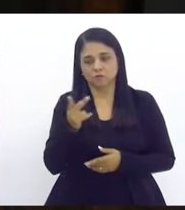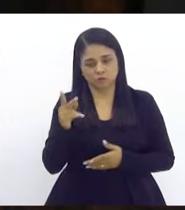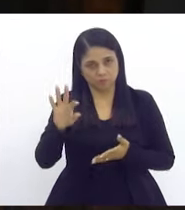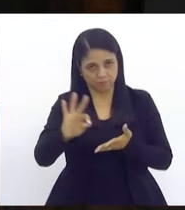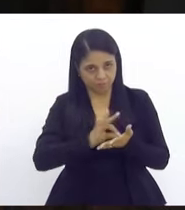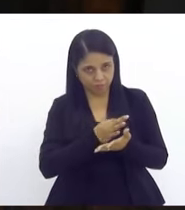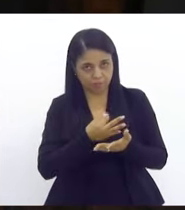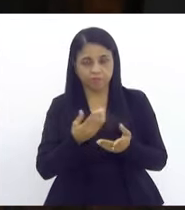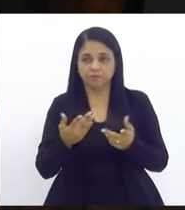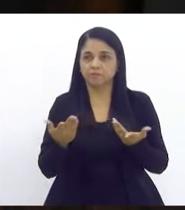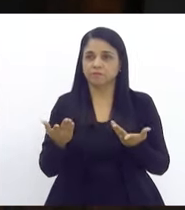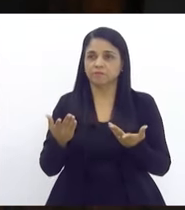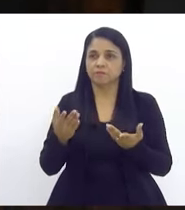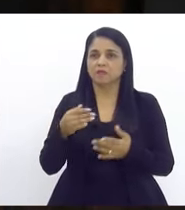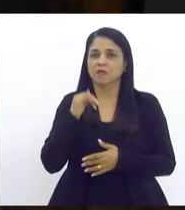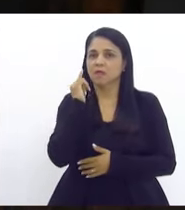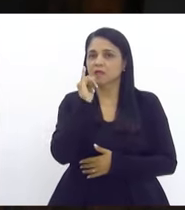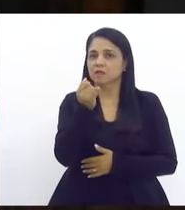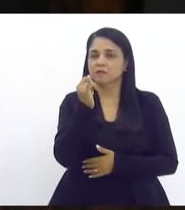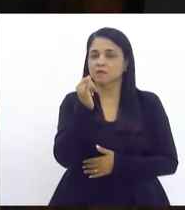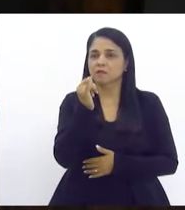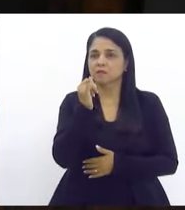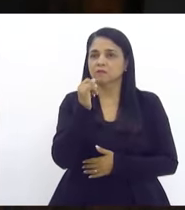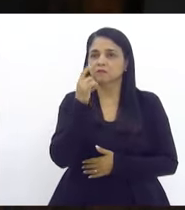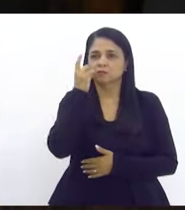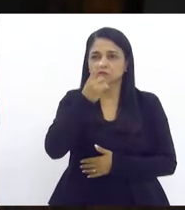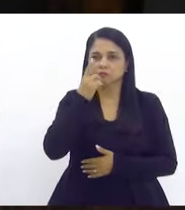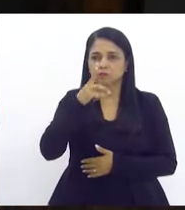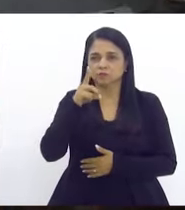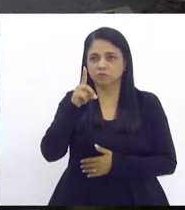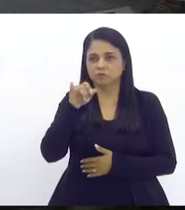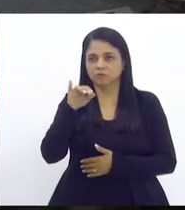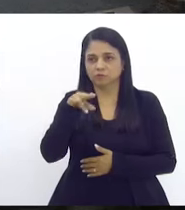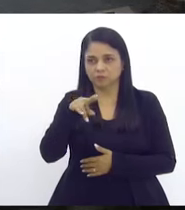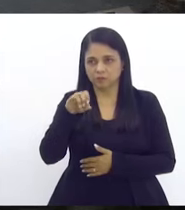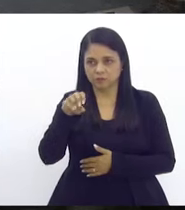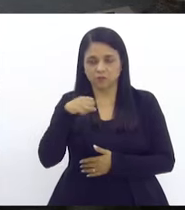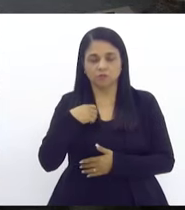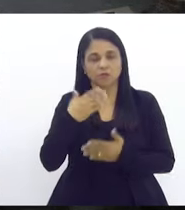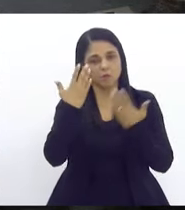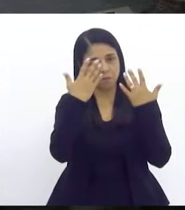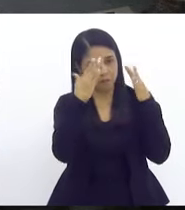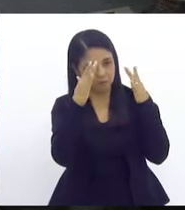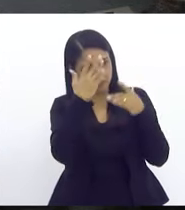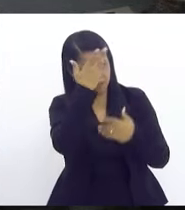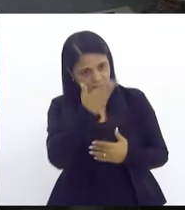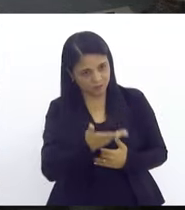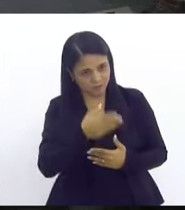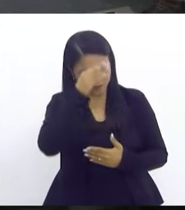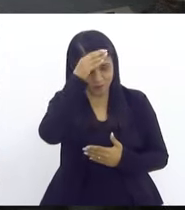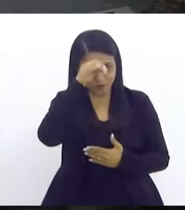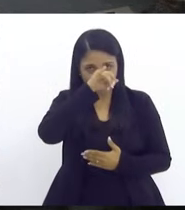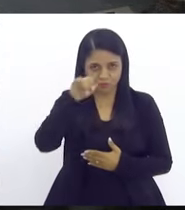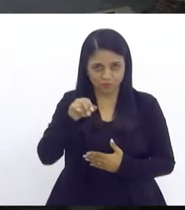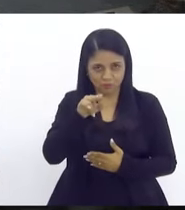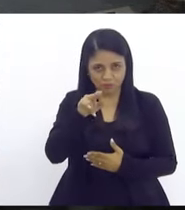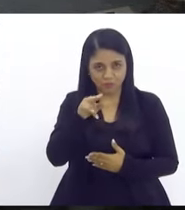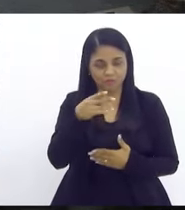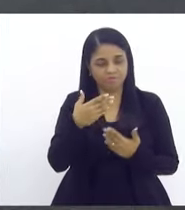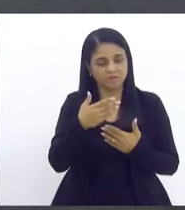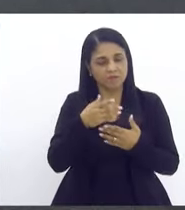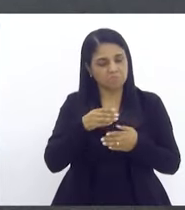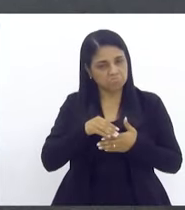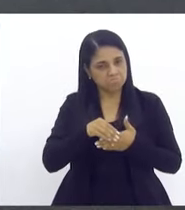colegas. Declaração de voto, Vossa Excelência. Deputado Dionísio Lins. Primeiro, eu quero parabenizar a Vossa Excelência. Quando Vossa Excelência conduz